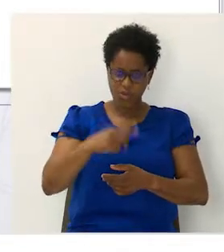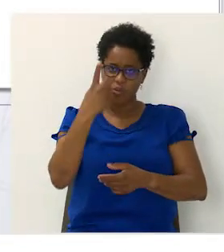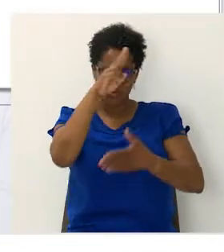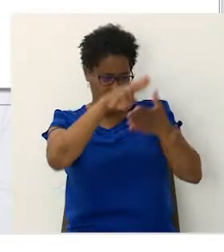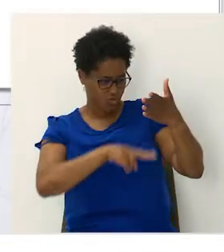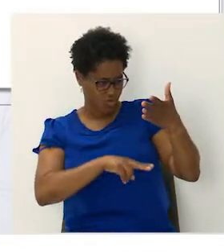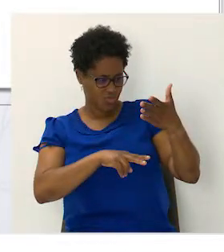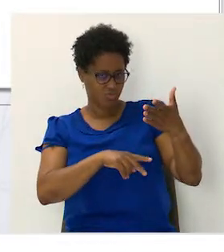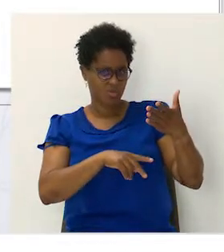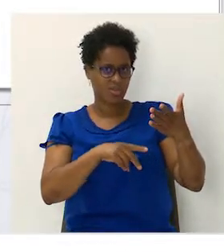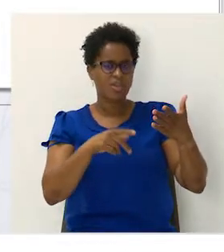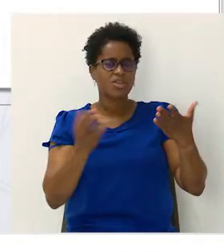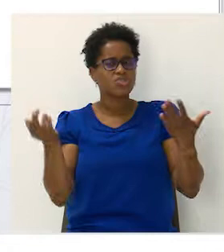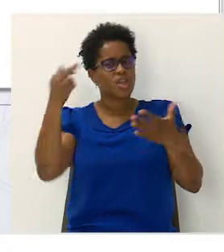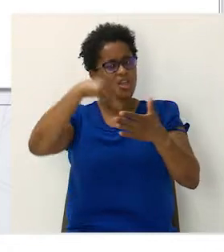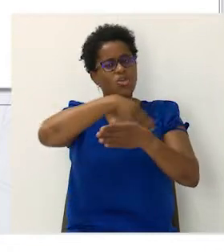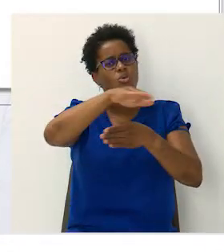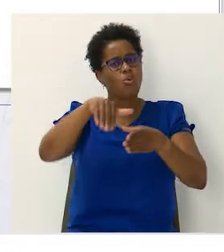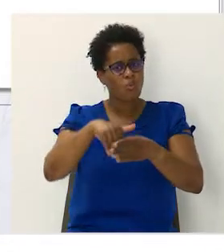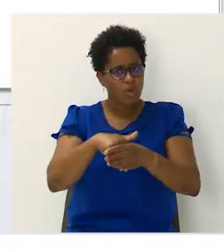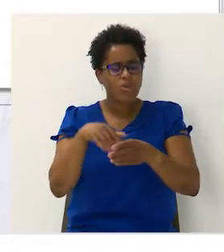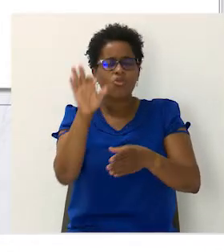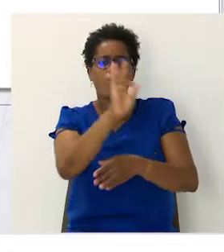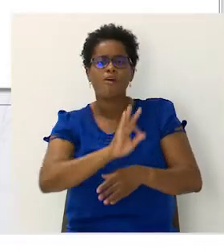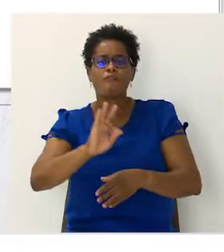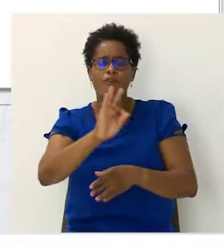que enquadra de uma forma